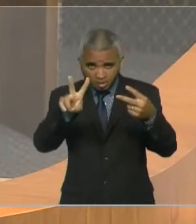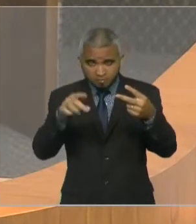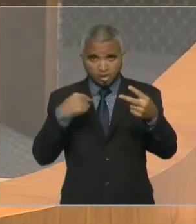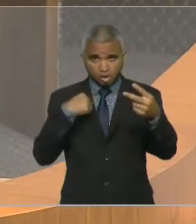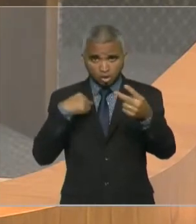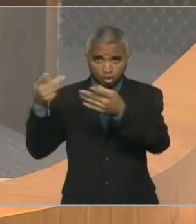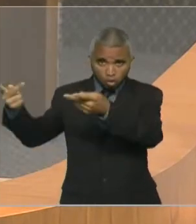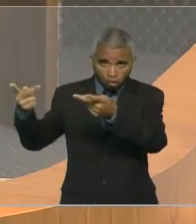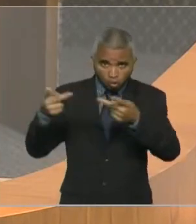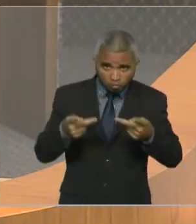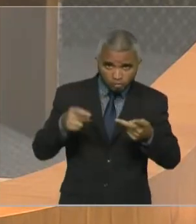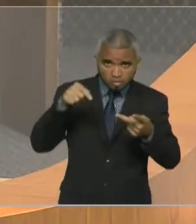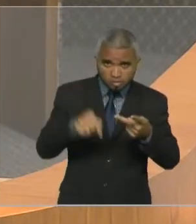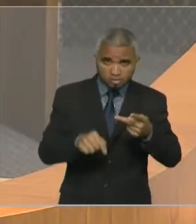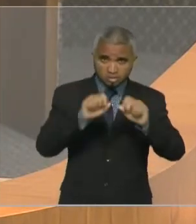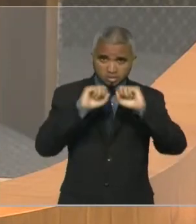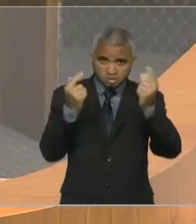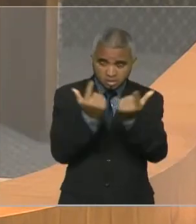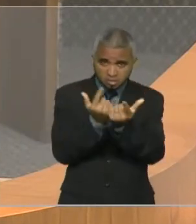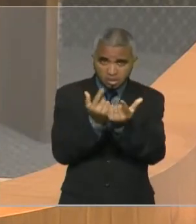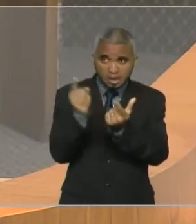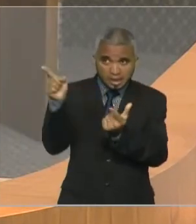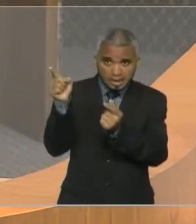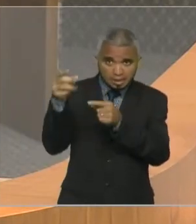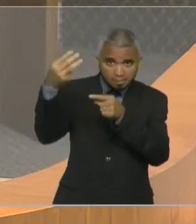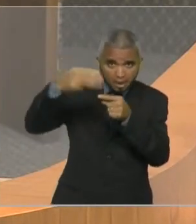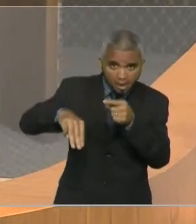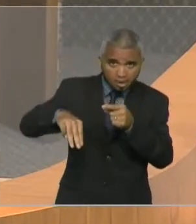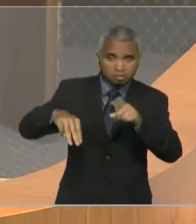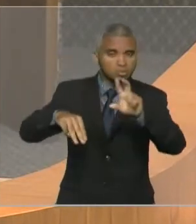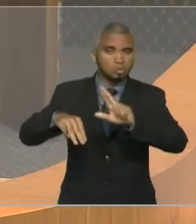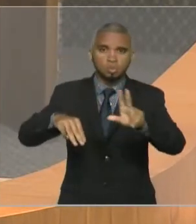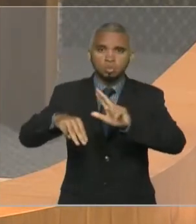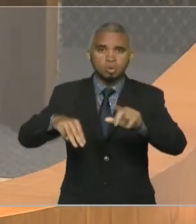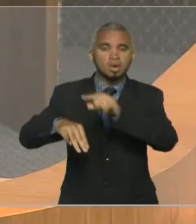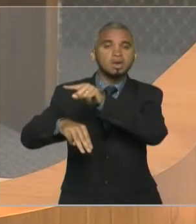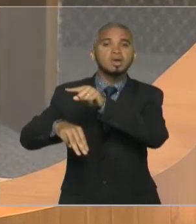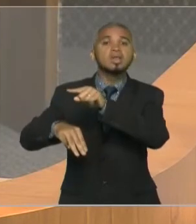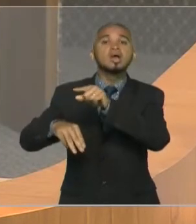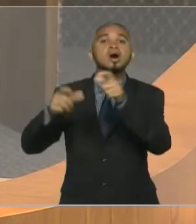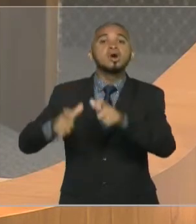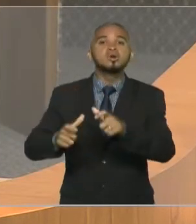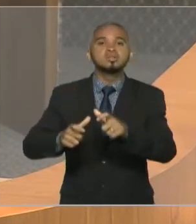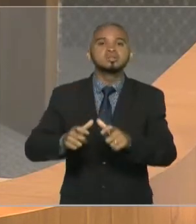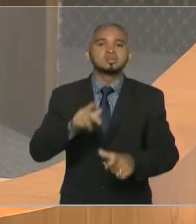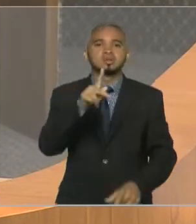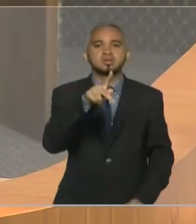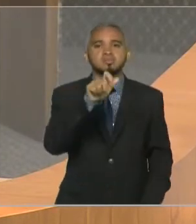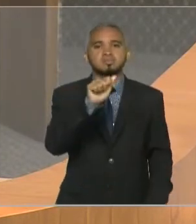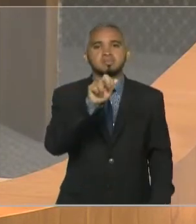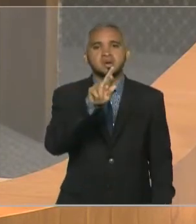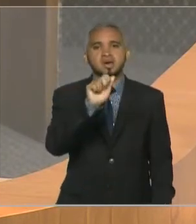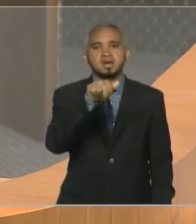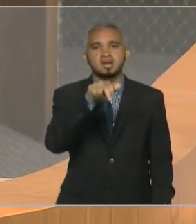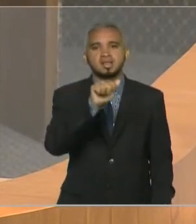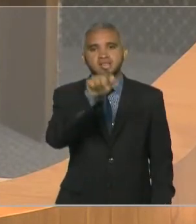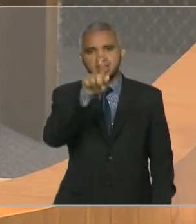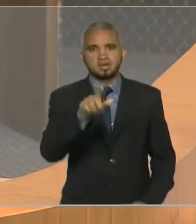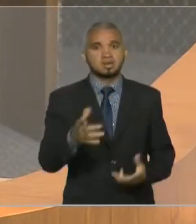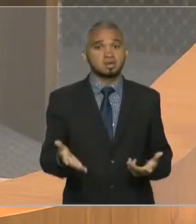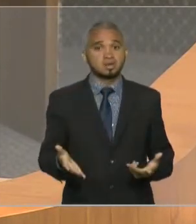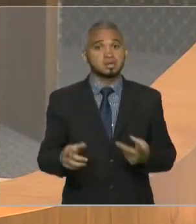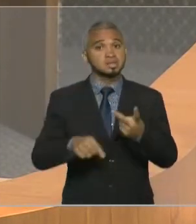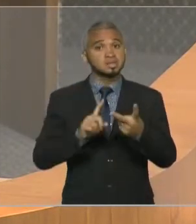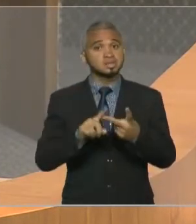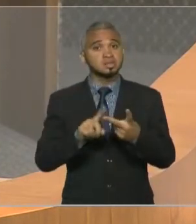vir a esta casa prestar esclarecimento, não é maranhense, ele é do Paraná. Segundo, o presidente do IPREV, que está nomeado lá,